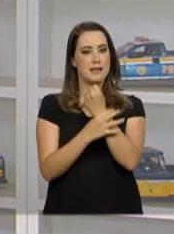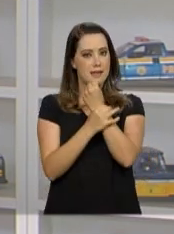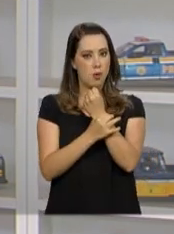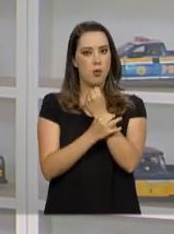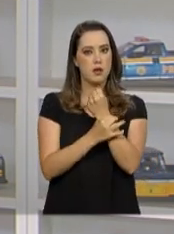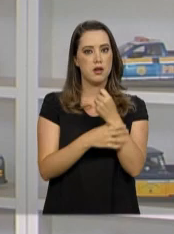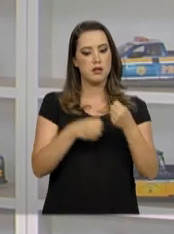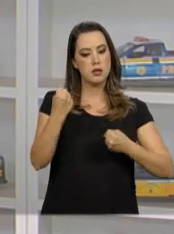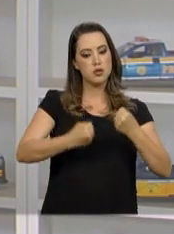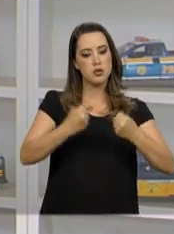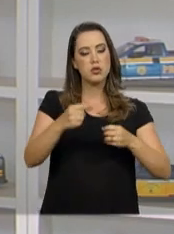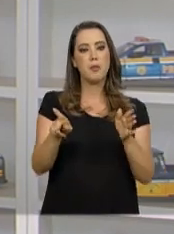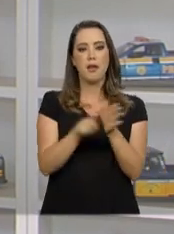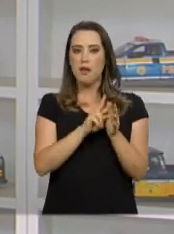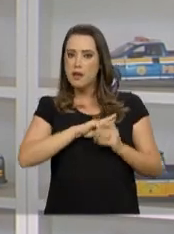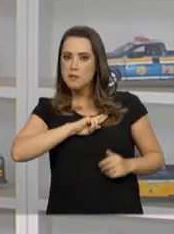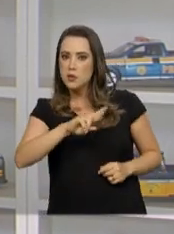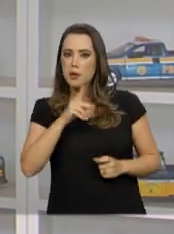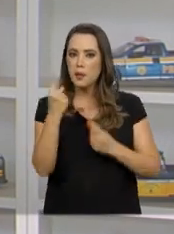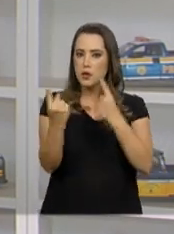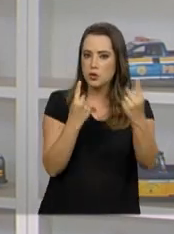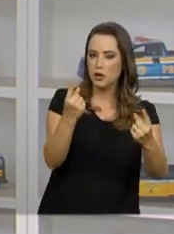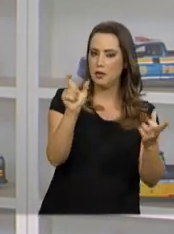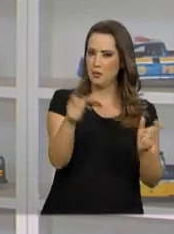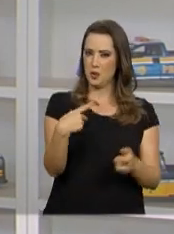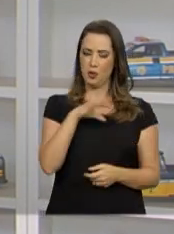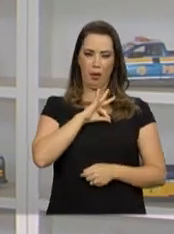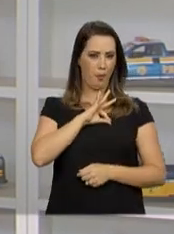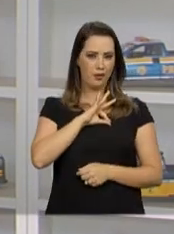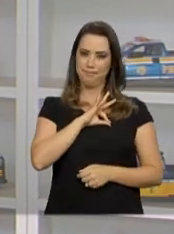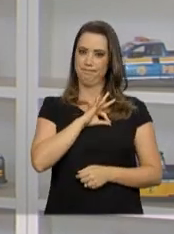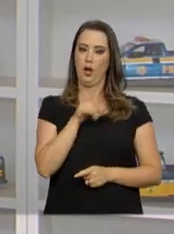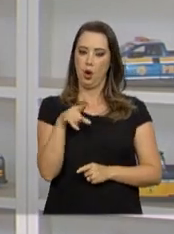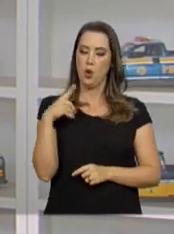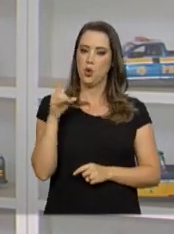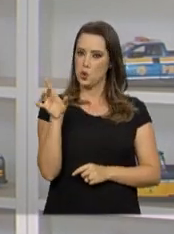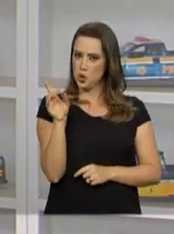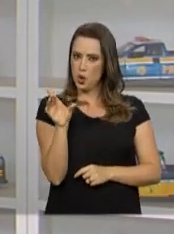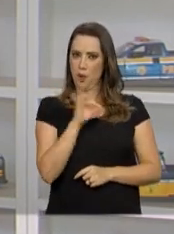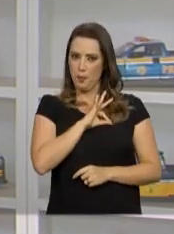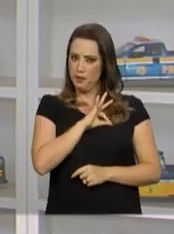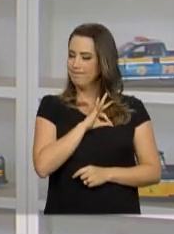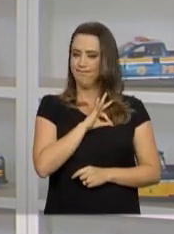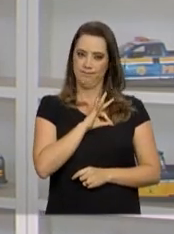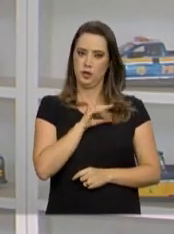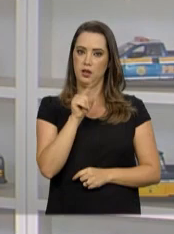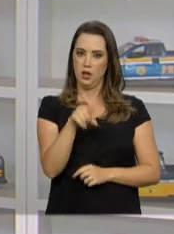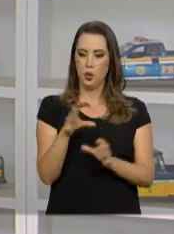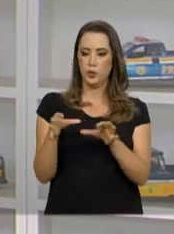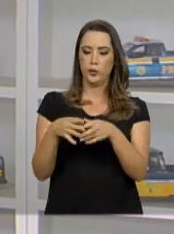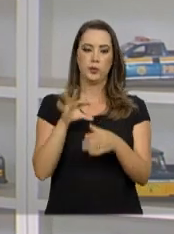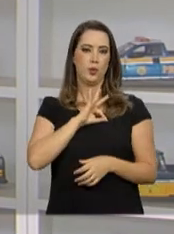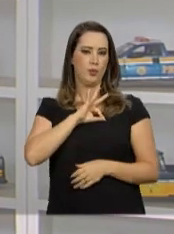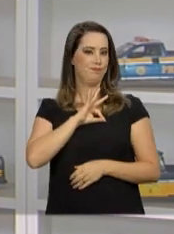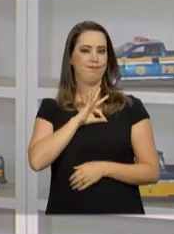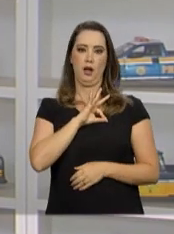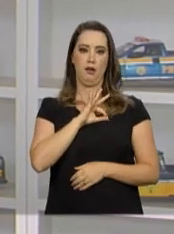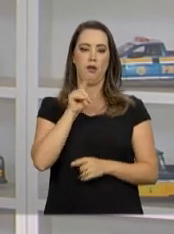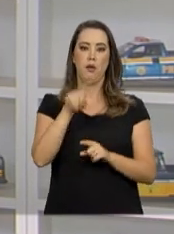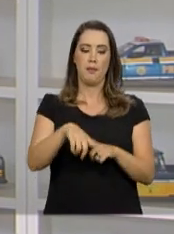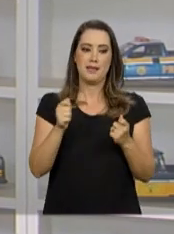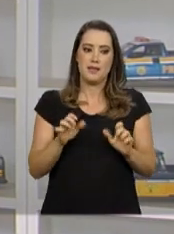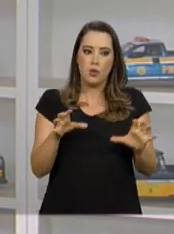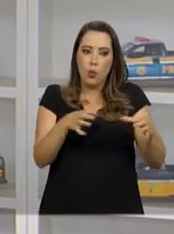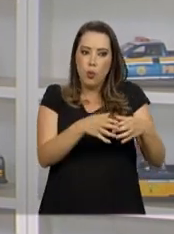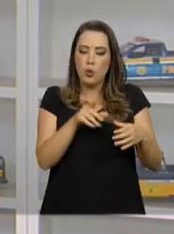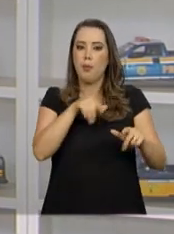também é responsabilidade do condutor. Não é só responsabilidade da polícia, não é só responsabilidade dos órgãos que cuidam da infraestrutura viária. Então, o comportamento